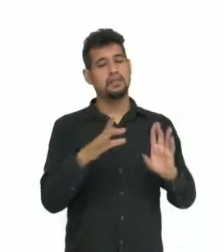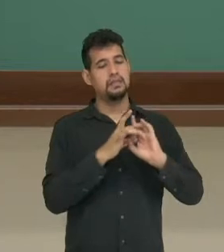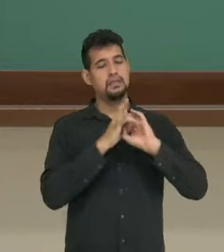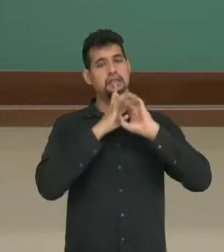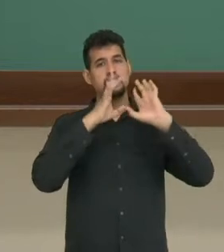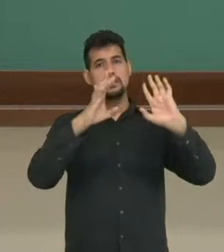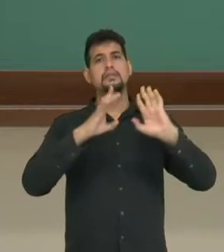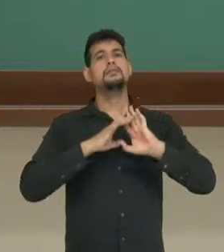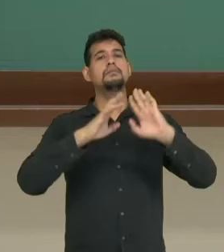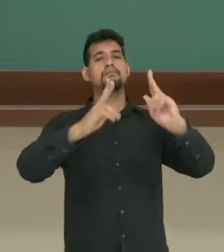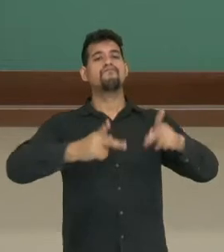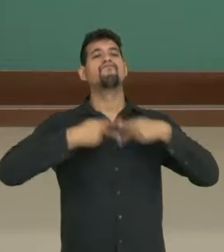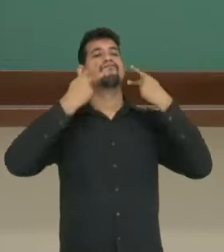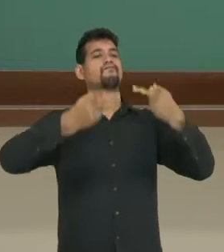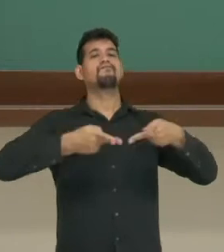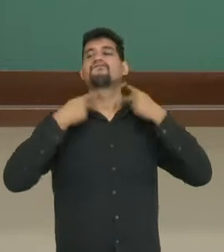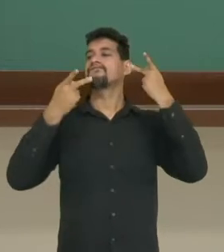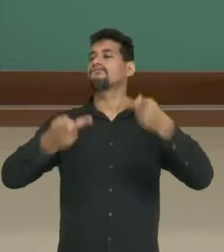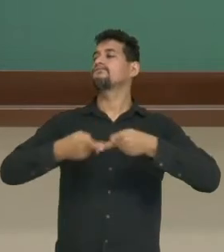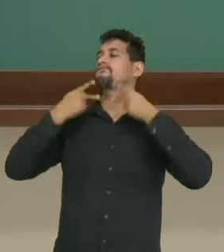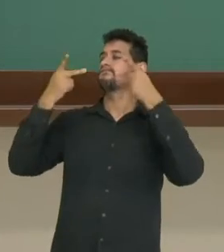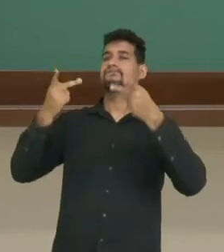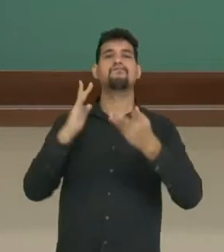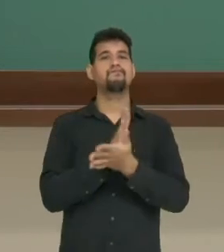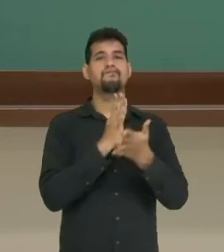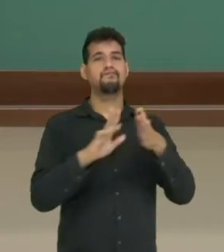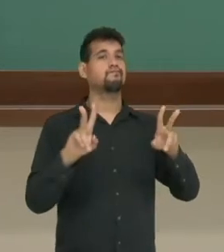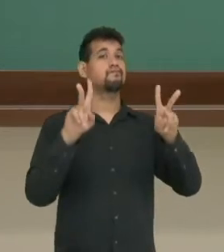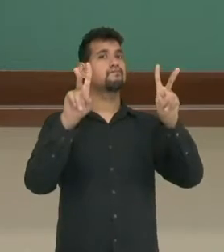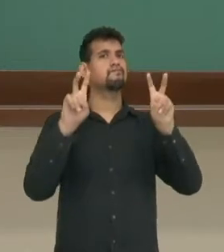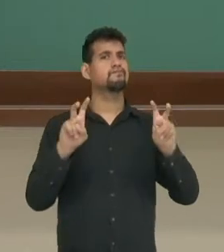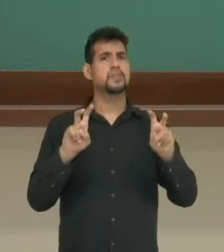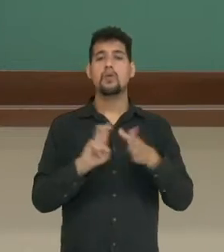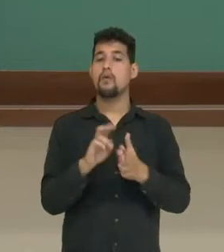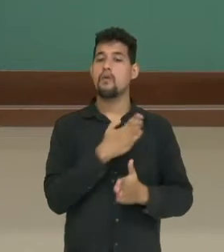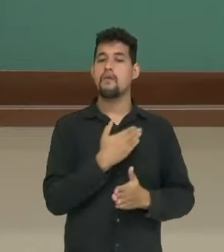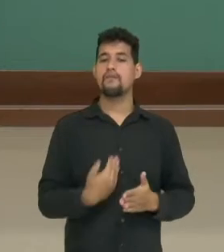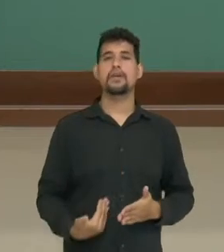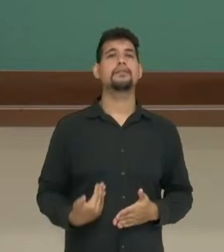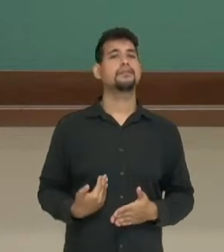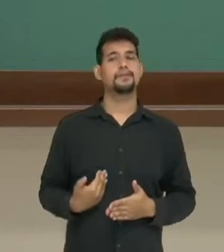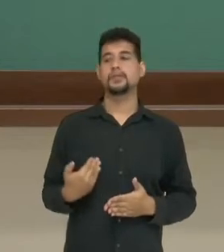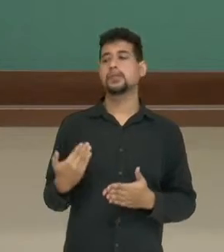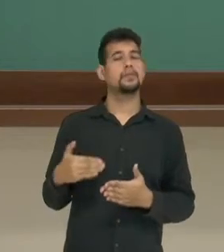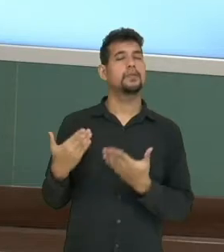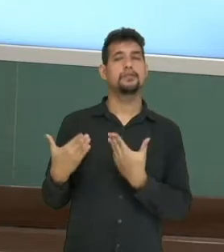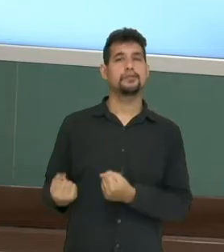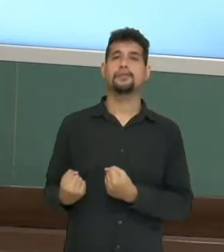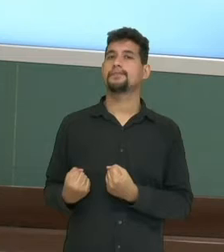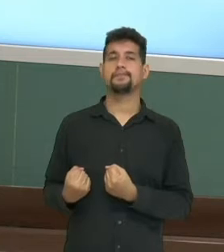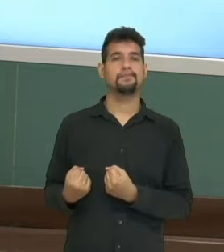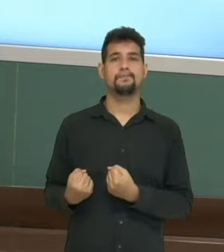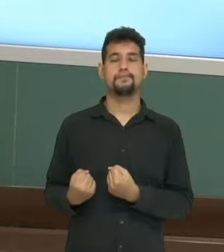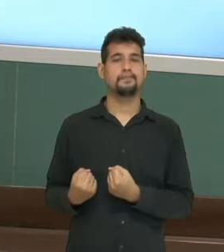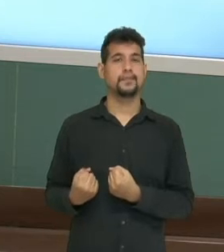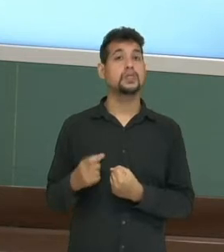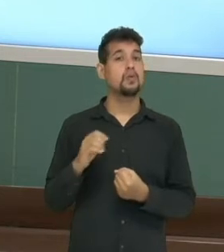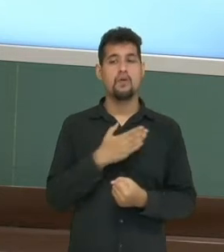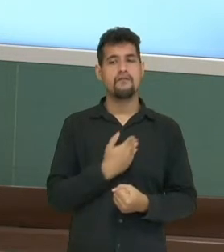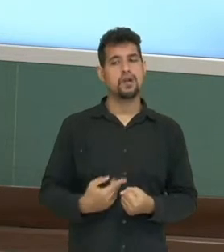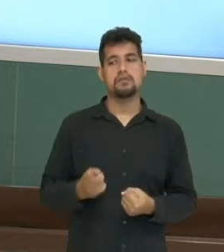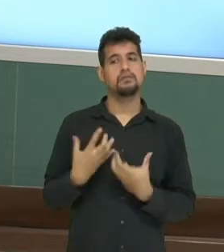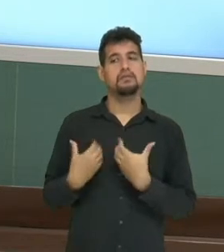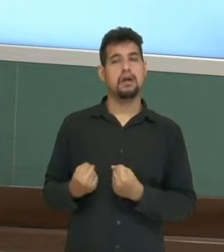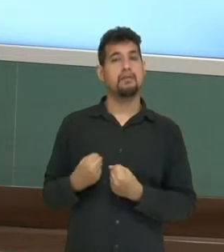se expressar sobre questões referentes a assuntos que o governo não permitia. Ainda, espetáculos